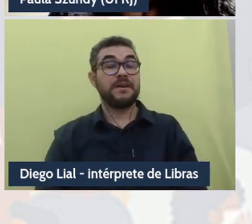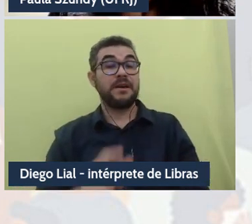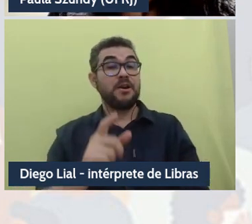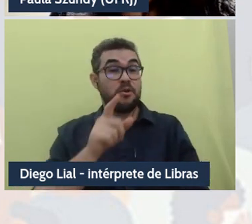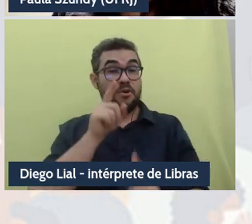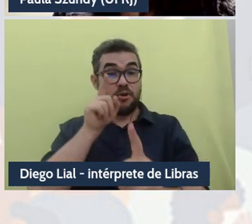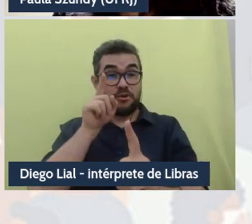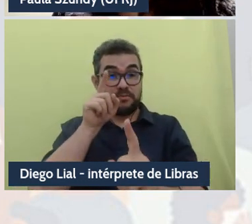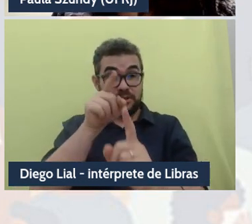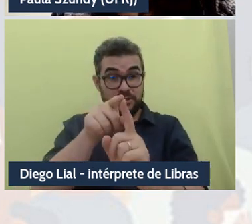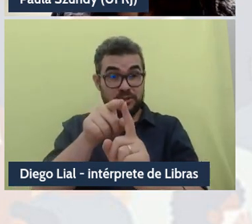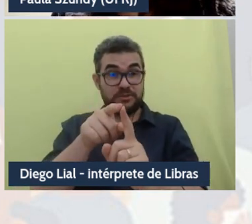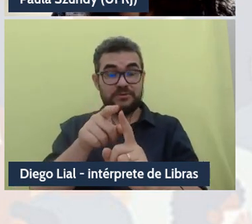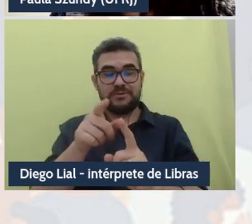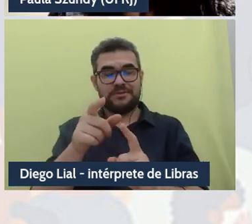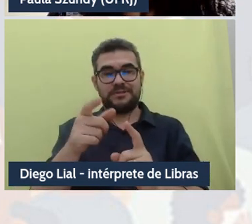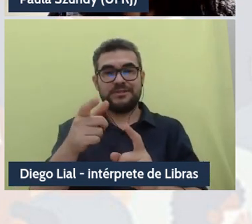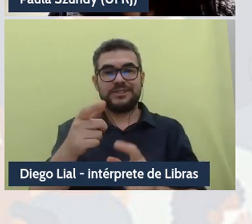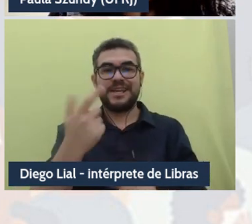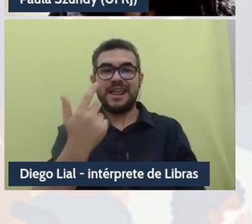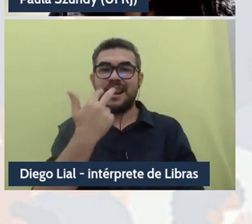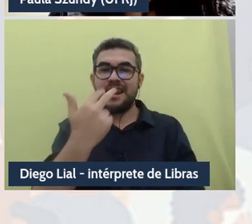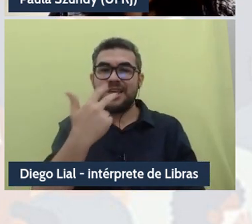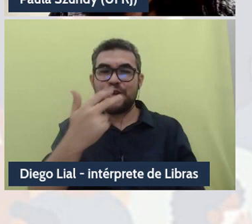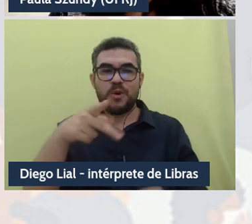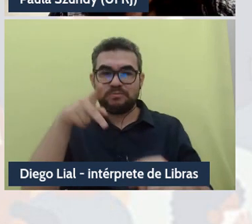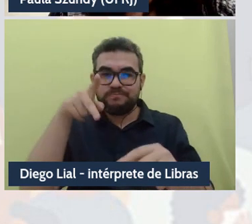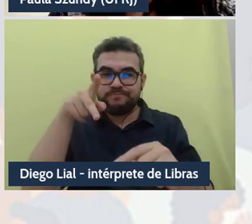Queen English, né,